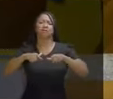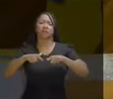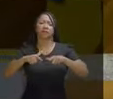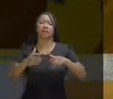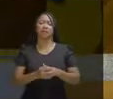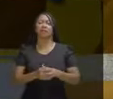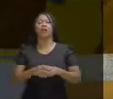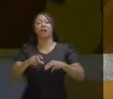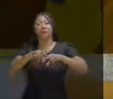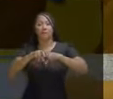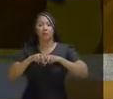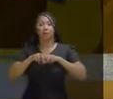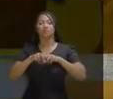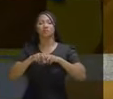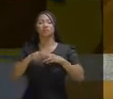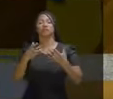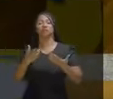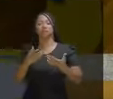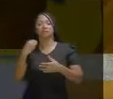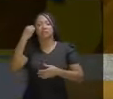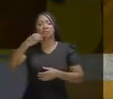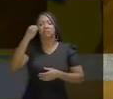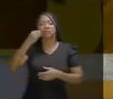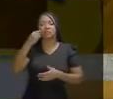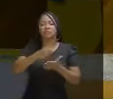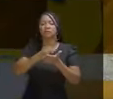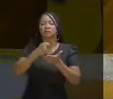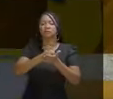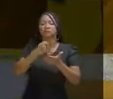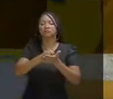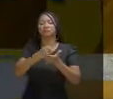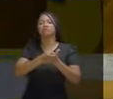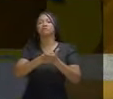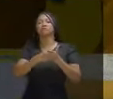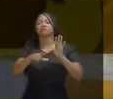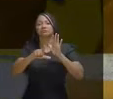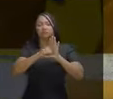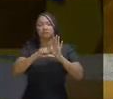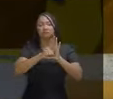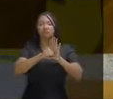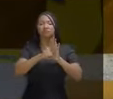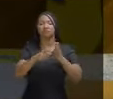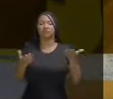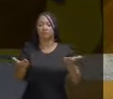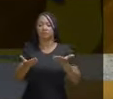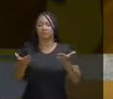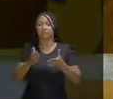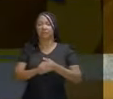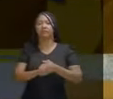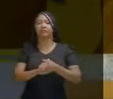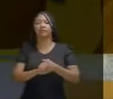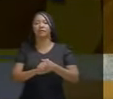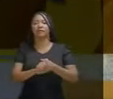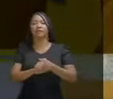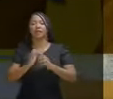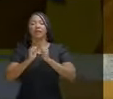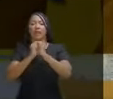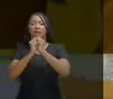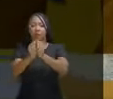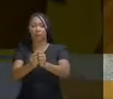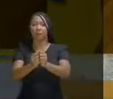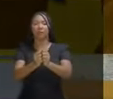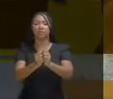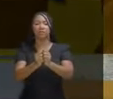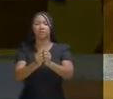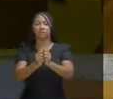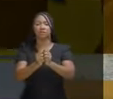elas. Portanto, diante da inobservância dessas exigências da norma de regência, eu vou aqui pedir vênia para acompanhar